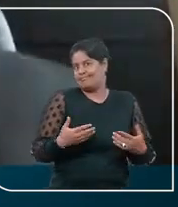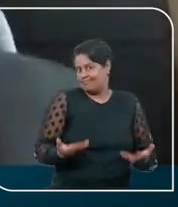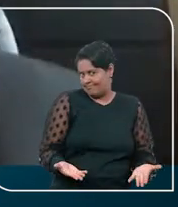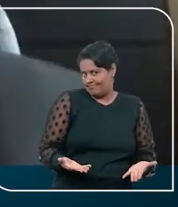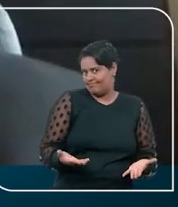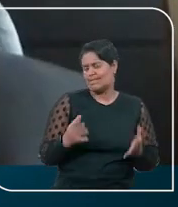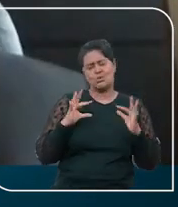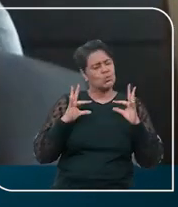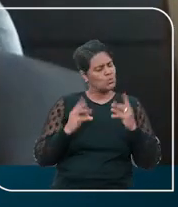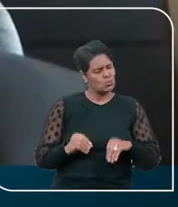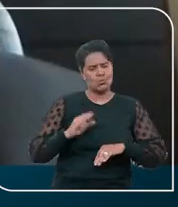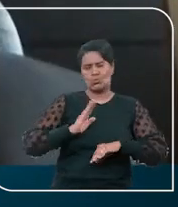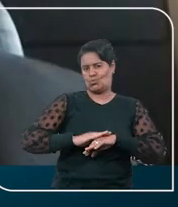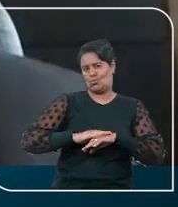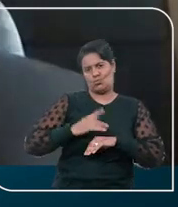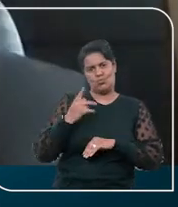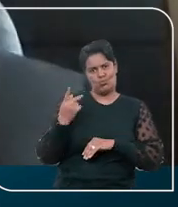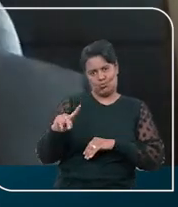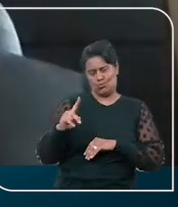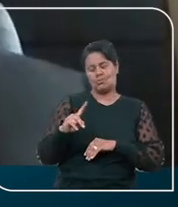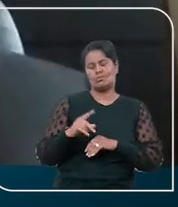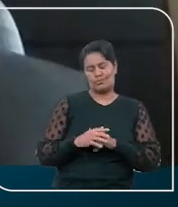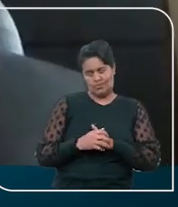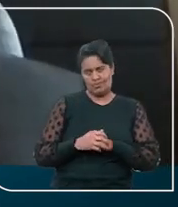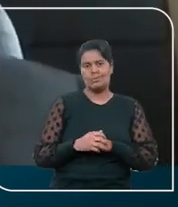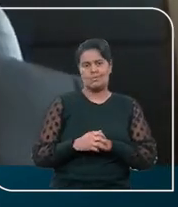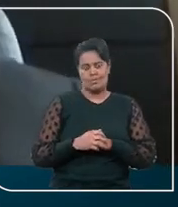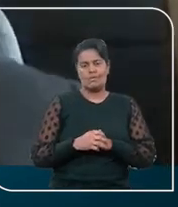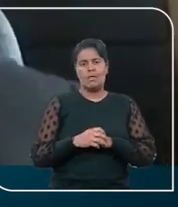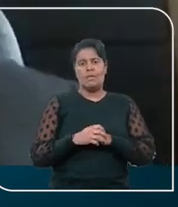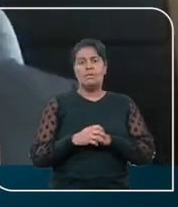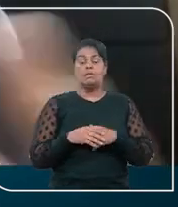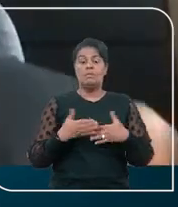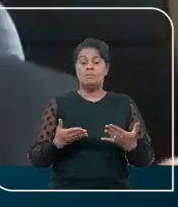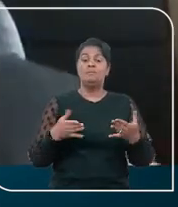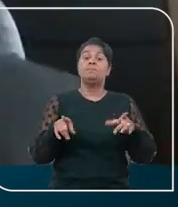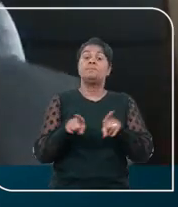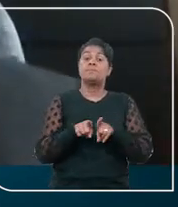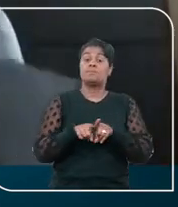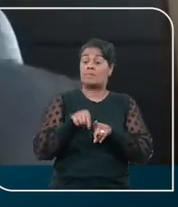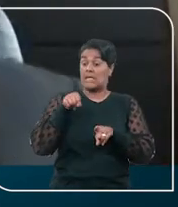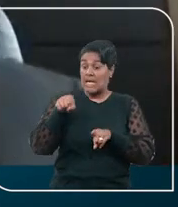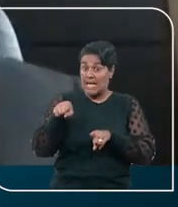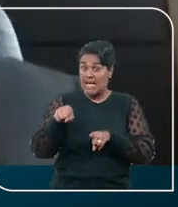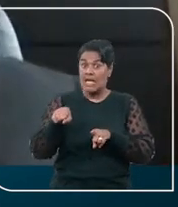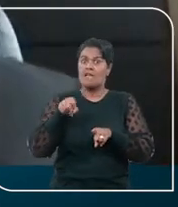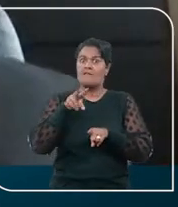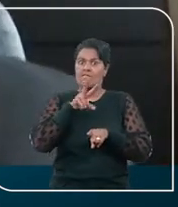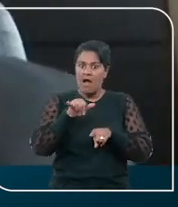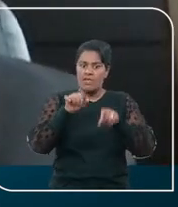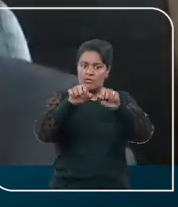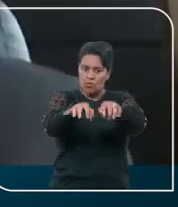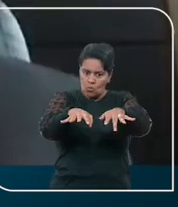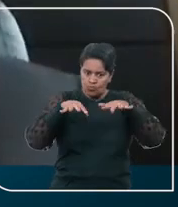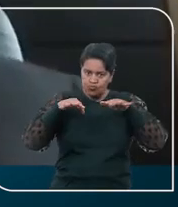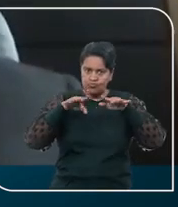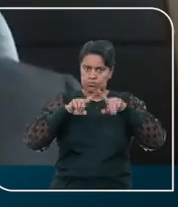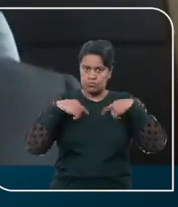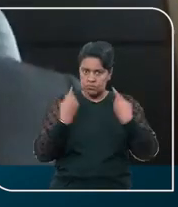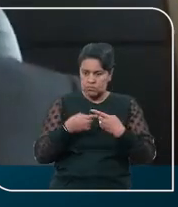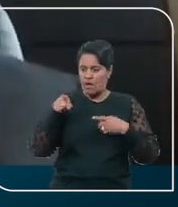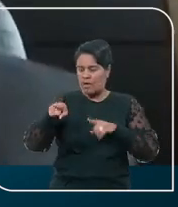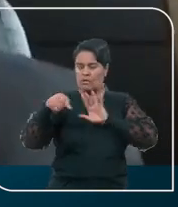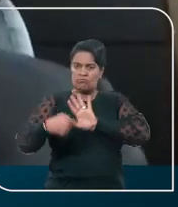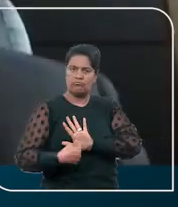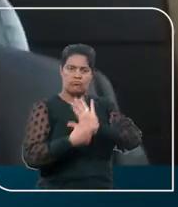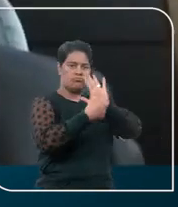deveres previstos na convenção do condomínio e demais regras. Ele presta contas à Assembleia de Condôminos e realiza aí o